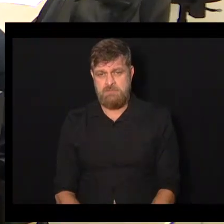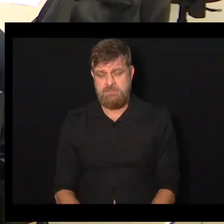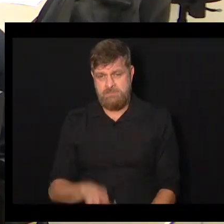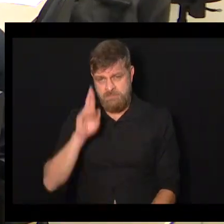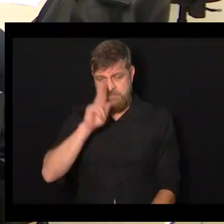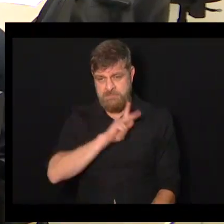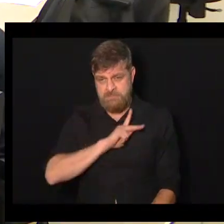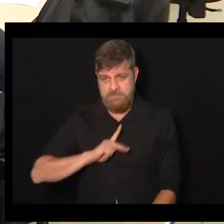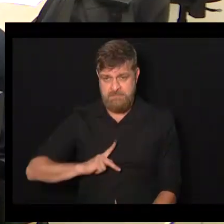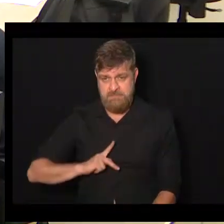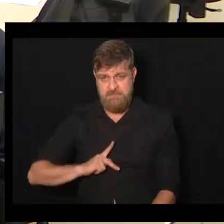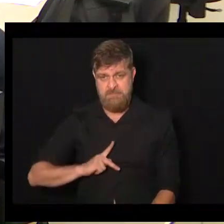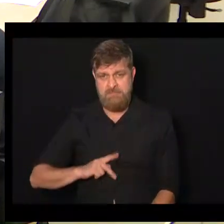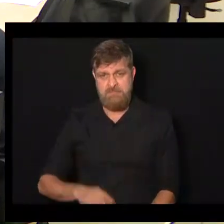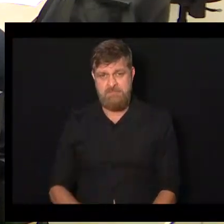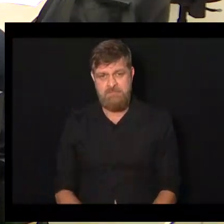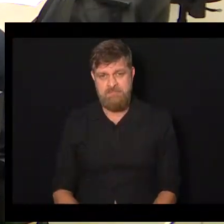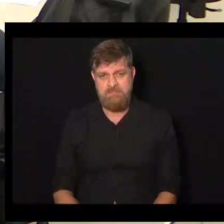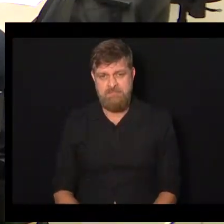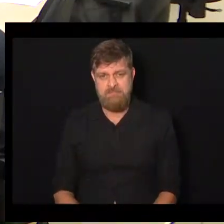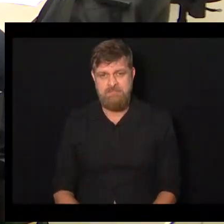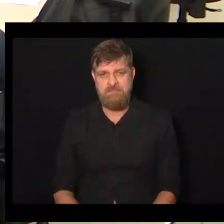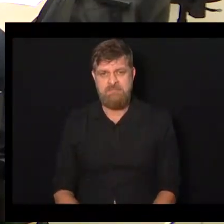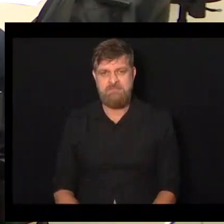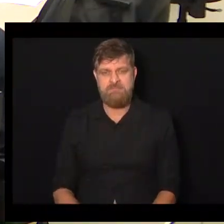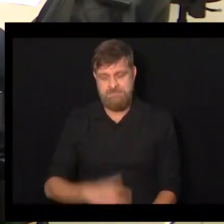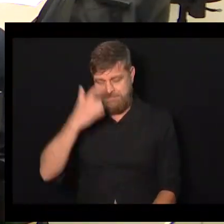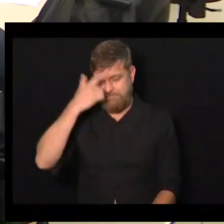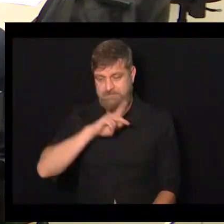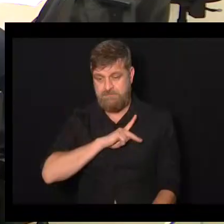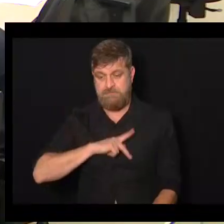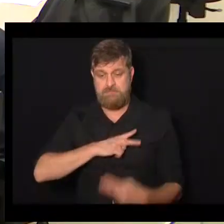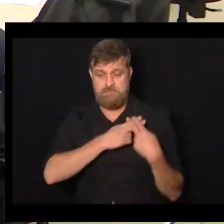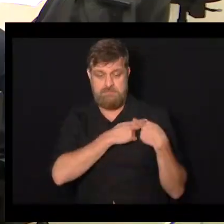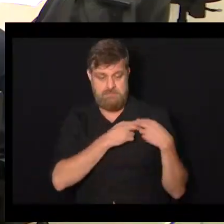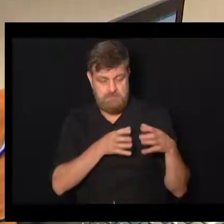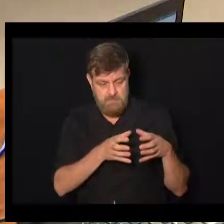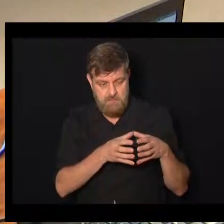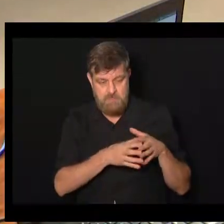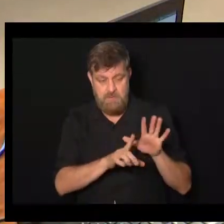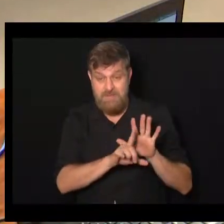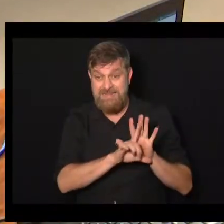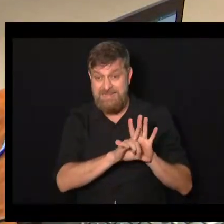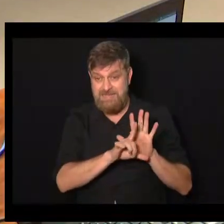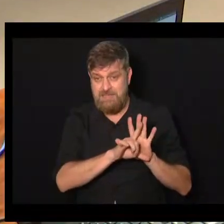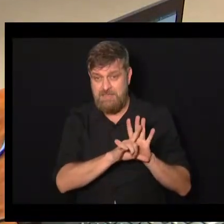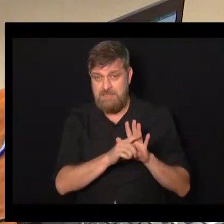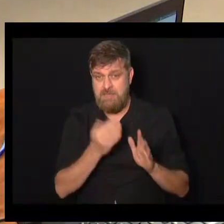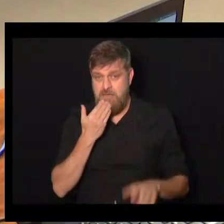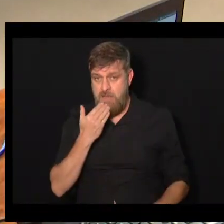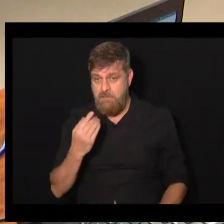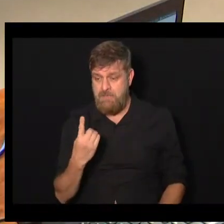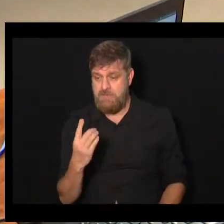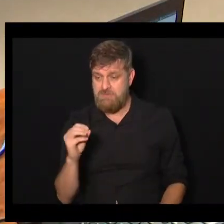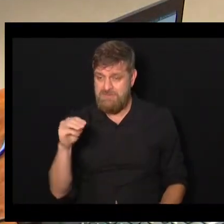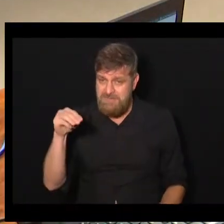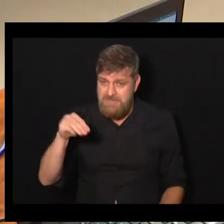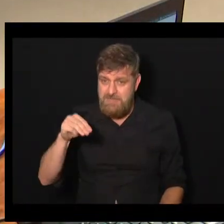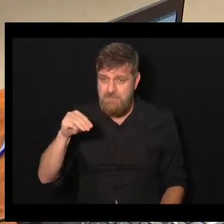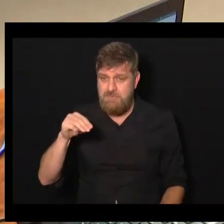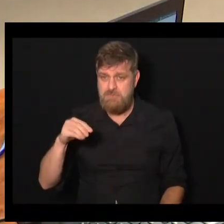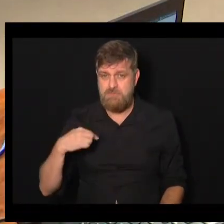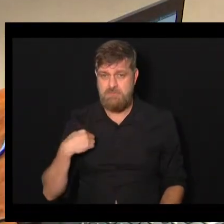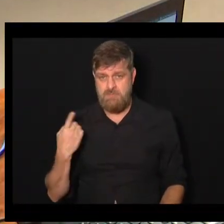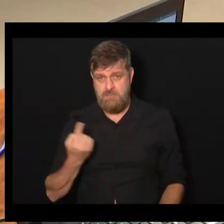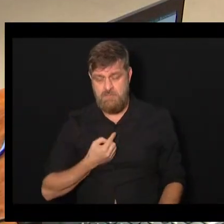Senhor presidente, pela ordem. Pois não. Eu, como presidente da Comissão de Constituição e Legalidade, eu requeiro 10 minutos para que